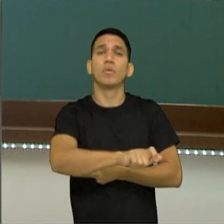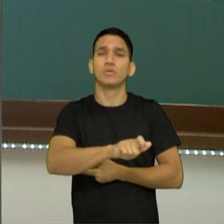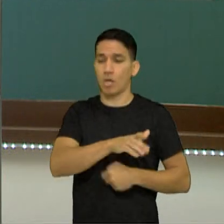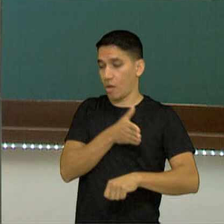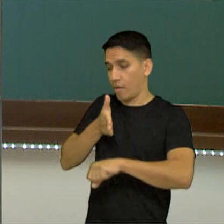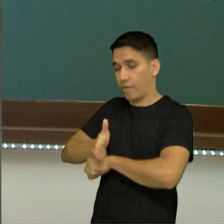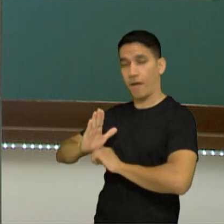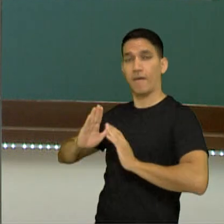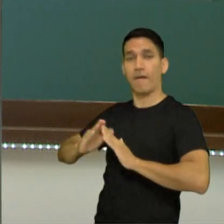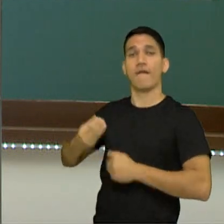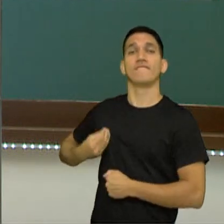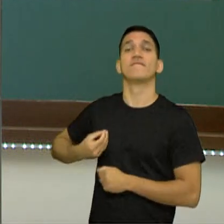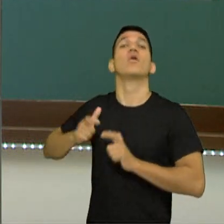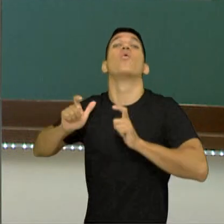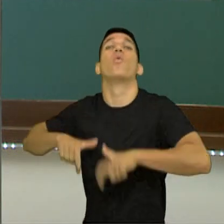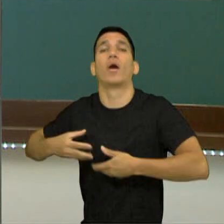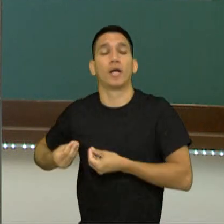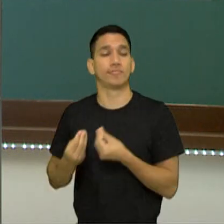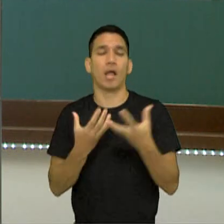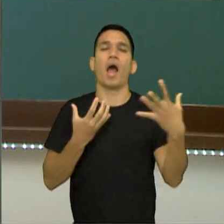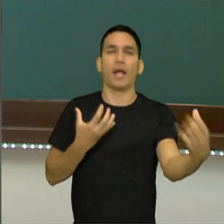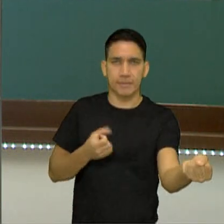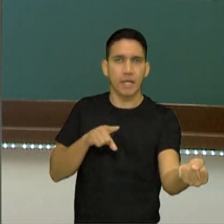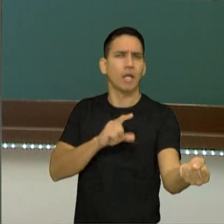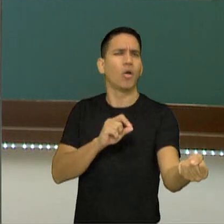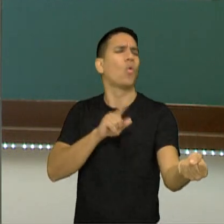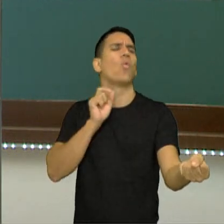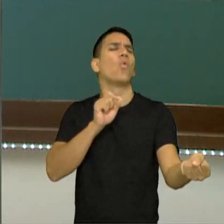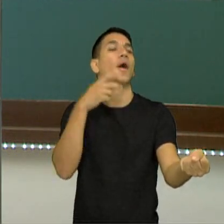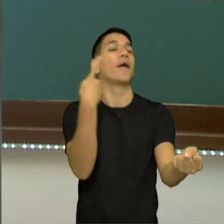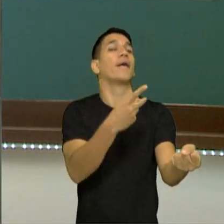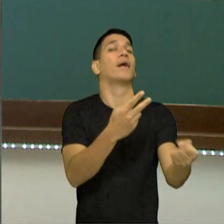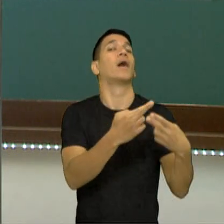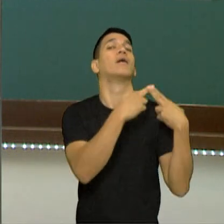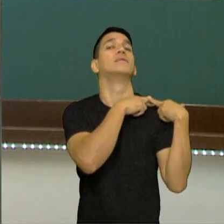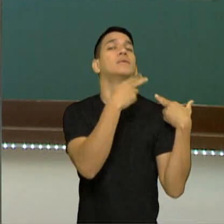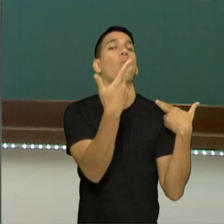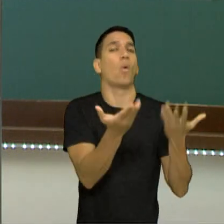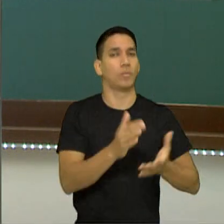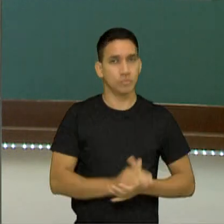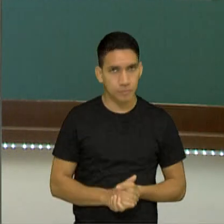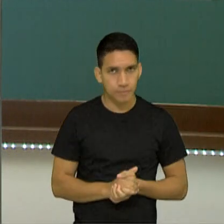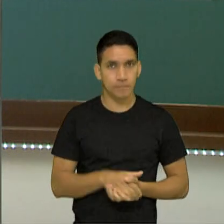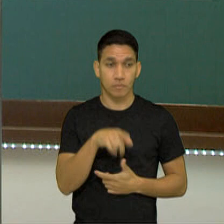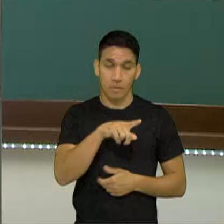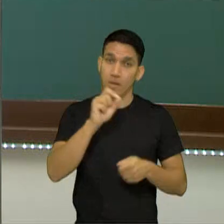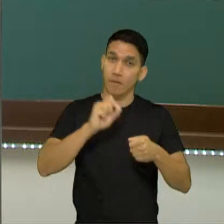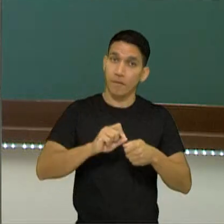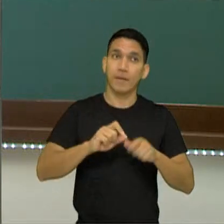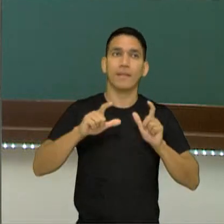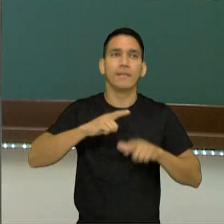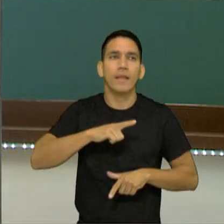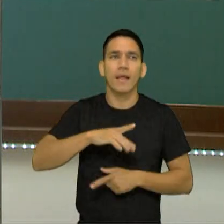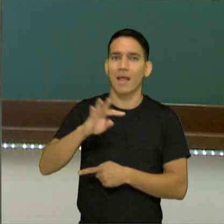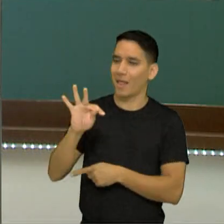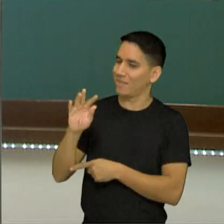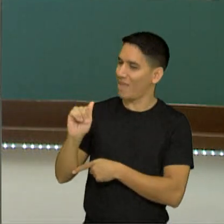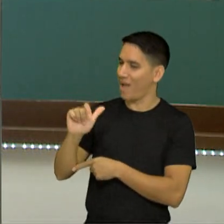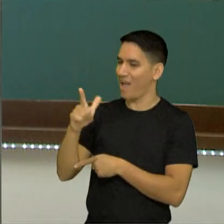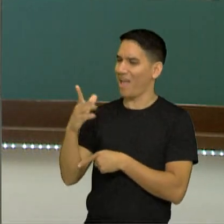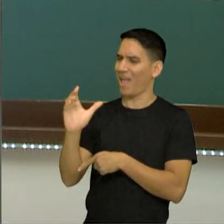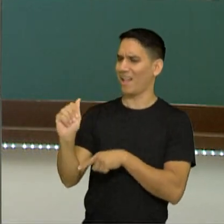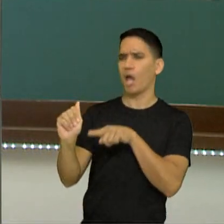de terra que foram dadas ali, né, pelo seu senhor. Então eles tinham a talha. O que era a talha,